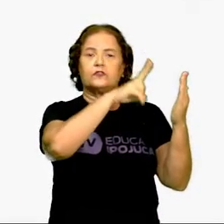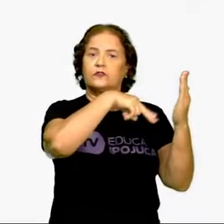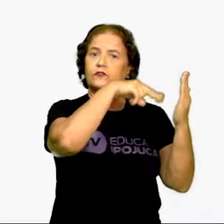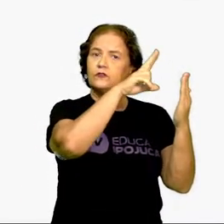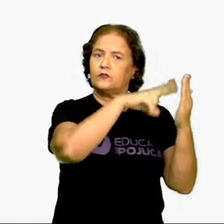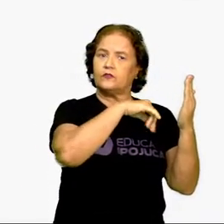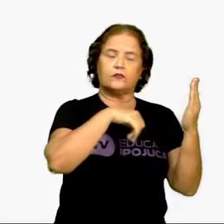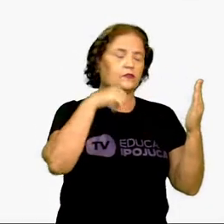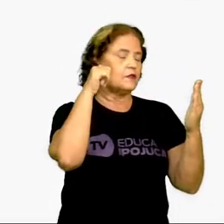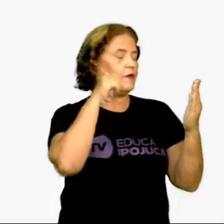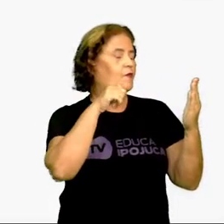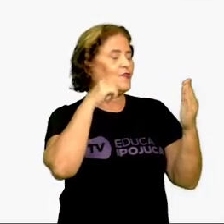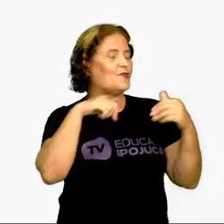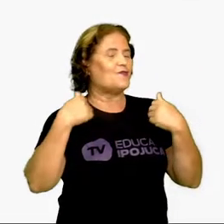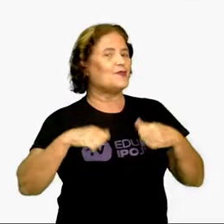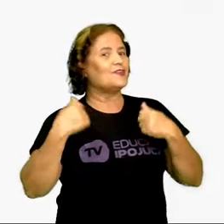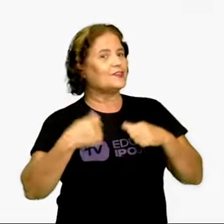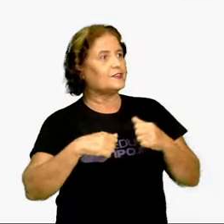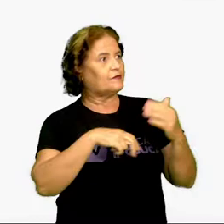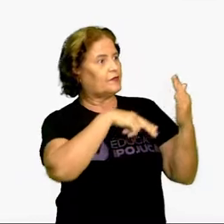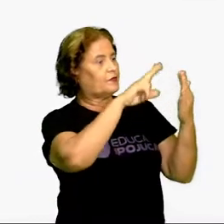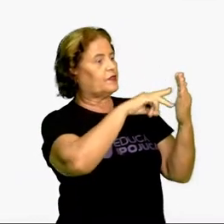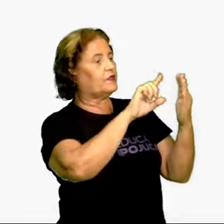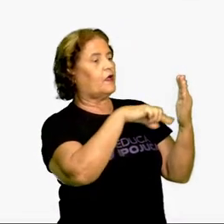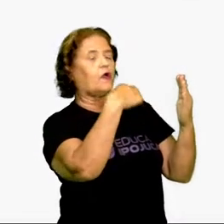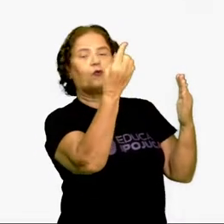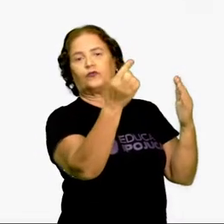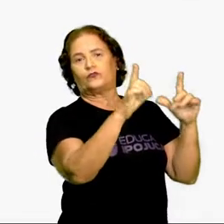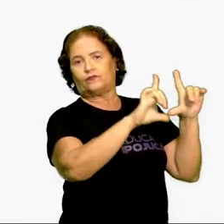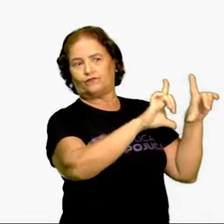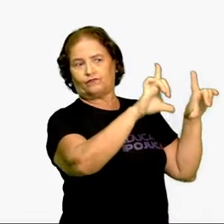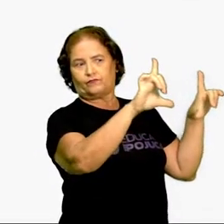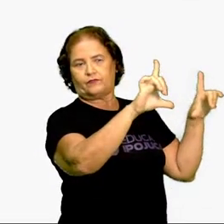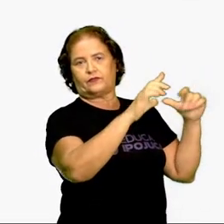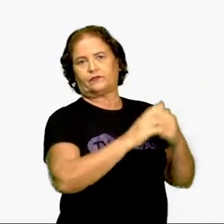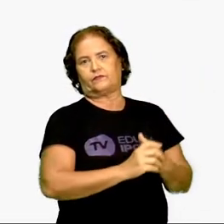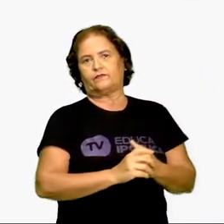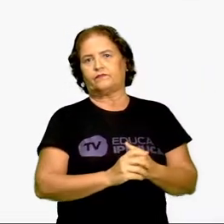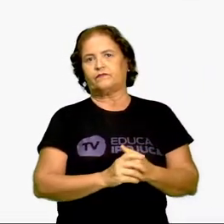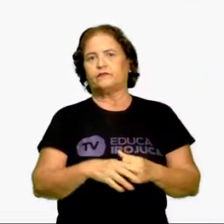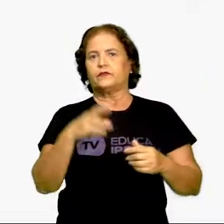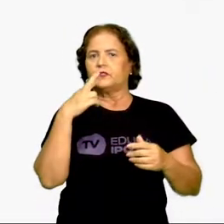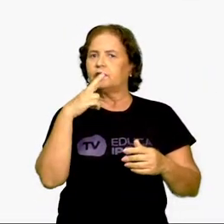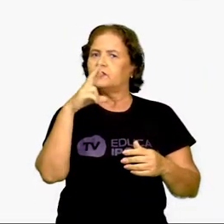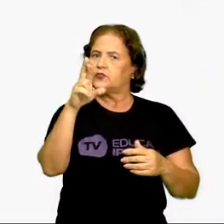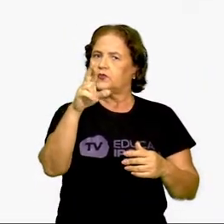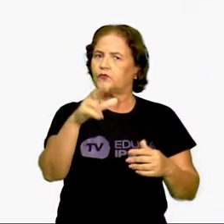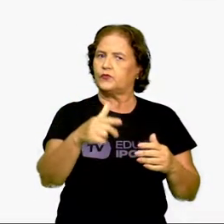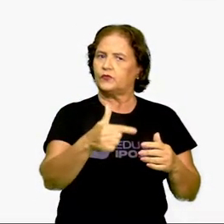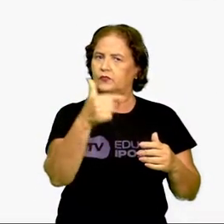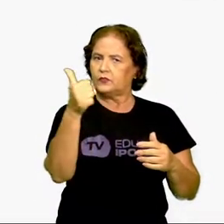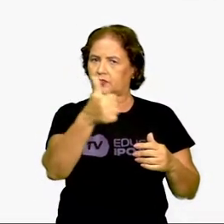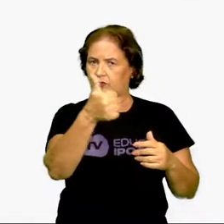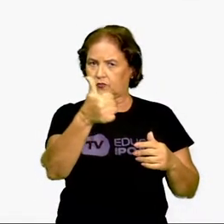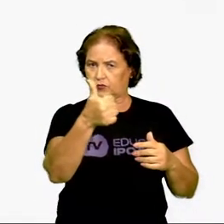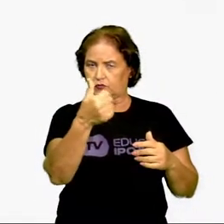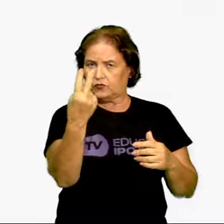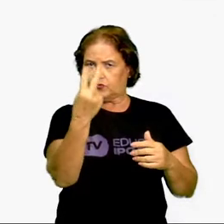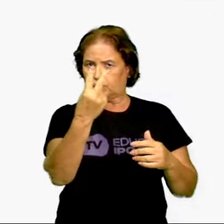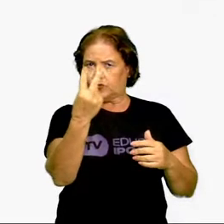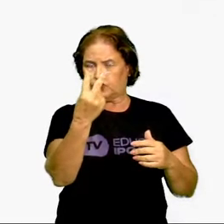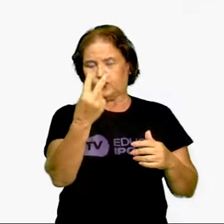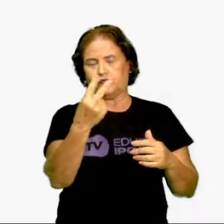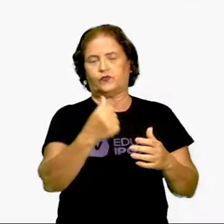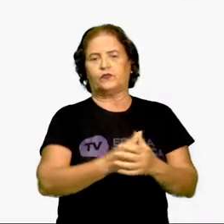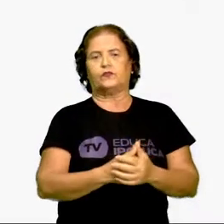a outra parede? Olha aí. Para responder essas duas perguntas, é necessário saber